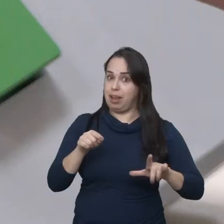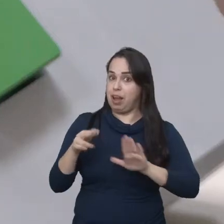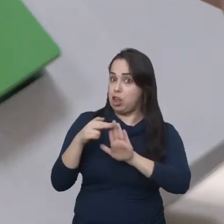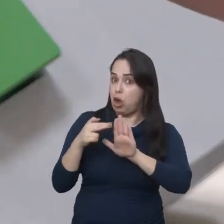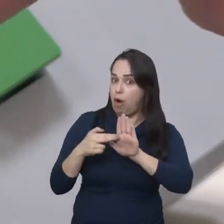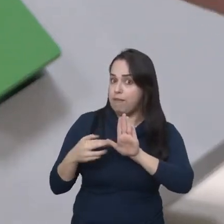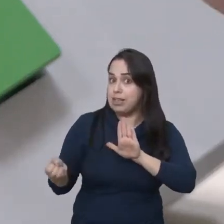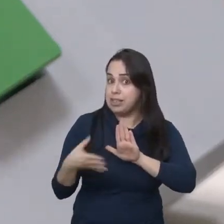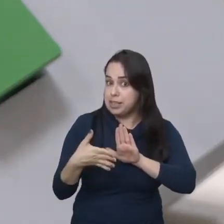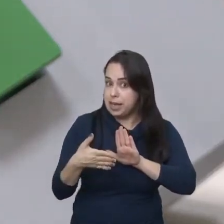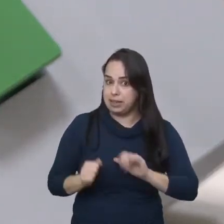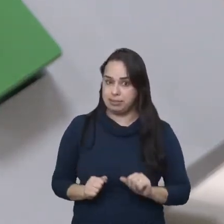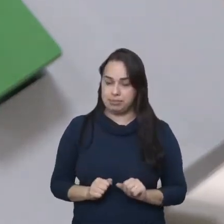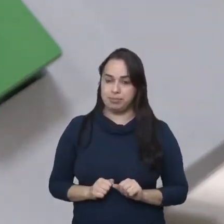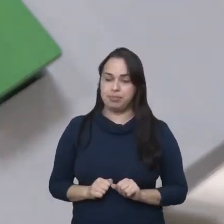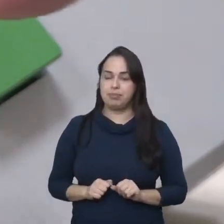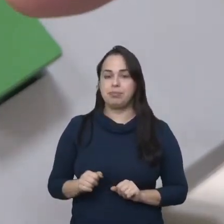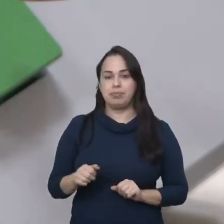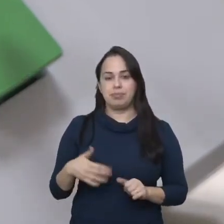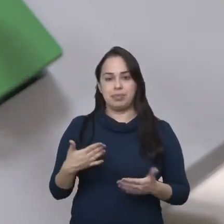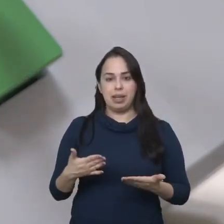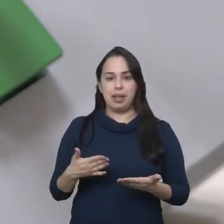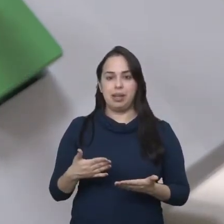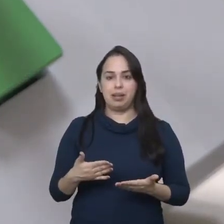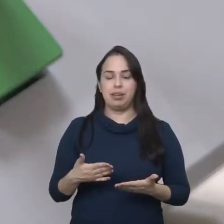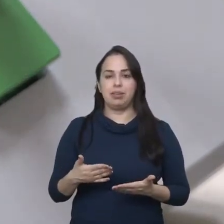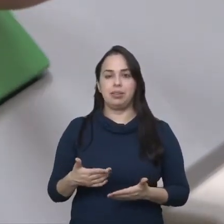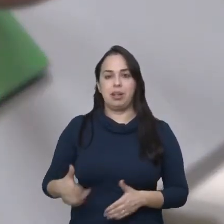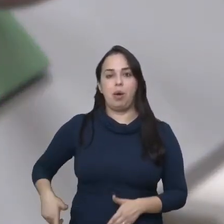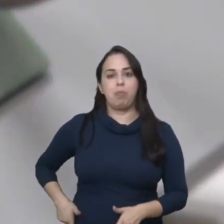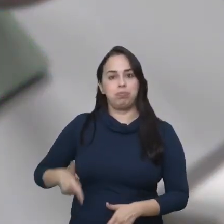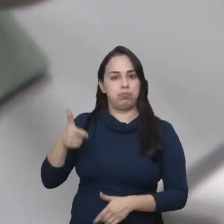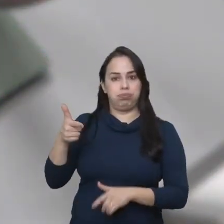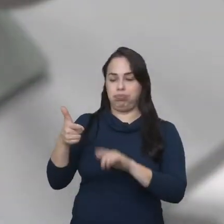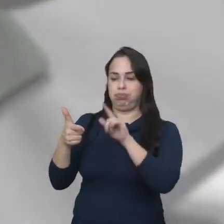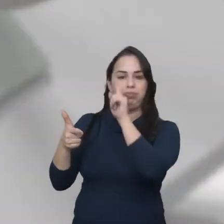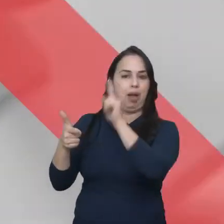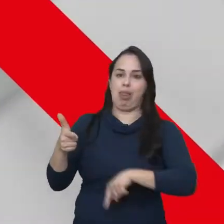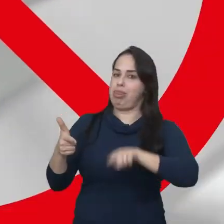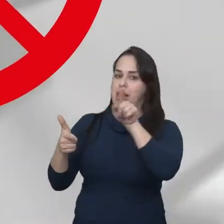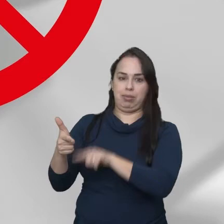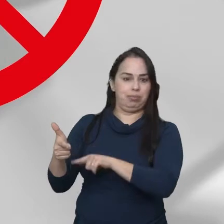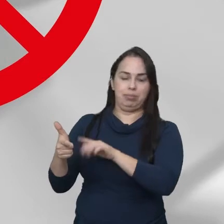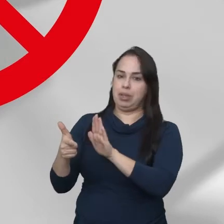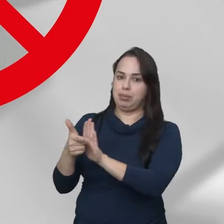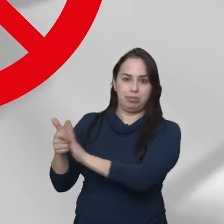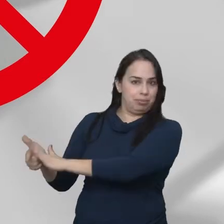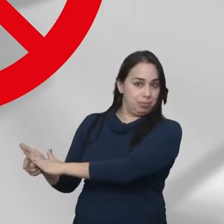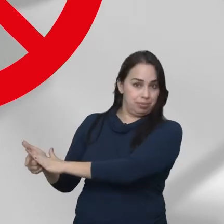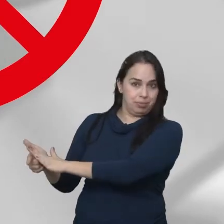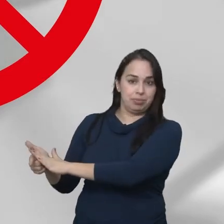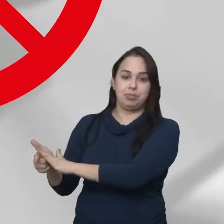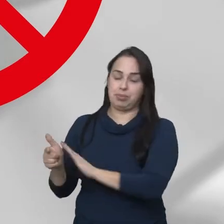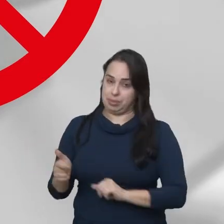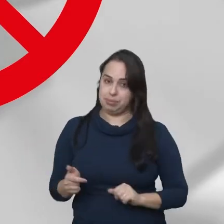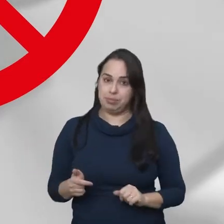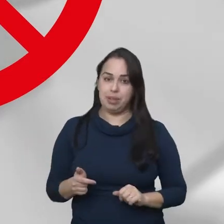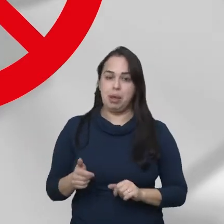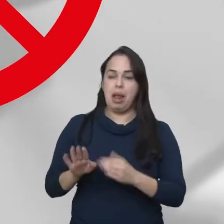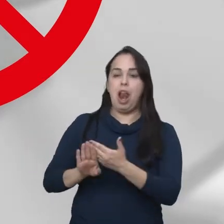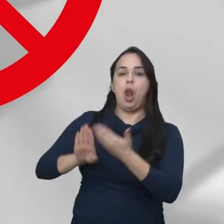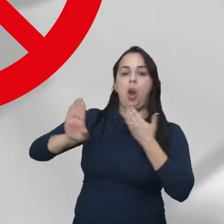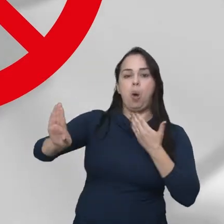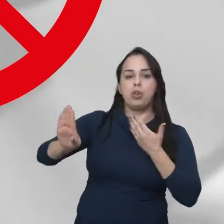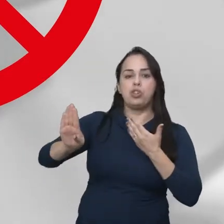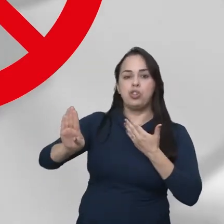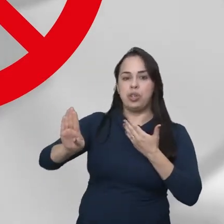saber é que existem novas regras para as eleições deste ano. Uma delas é a proibição do porte de armas no perímetro de 100 metros